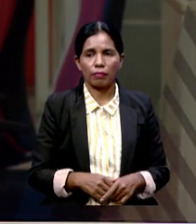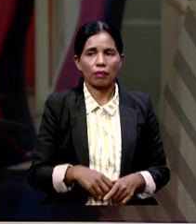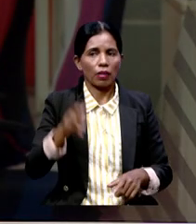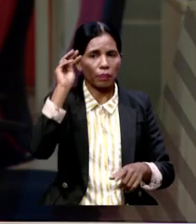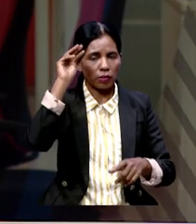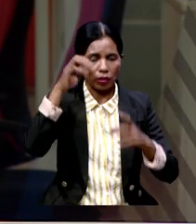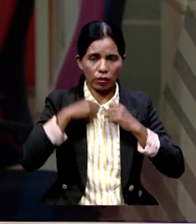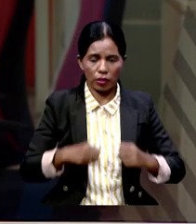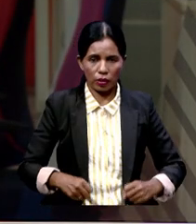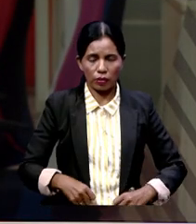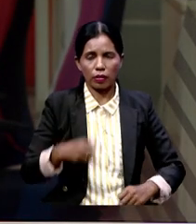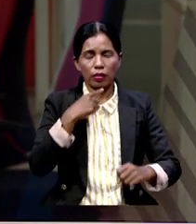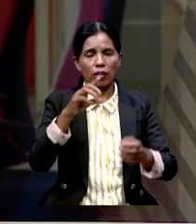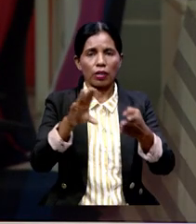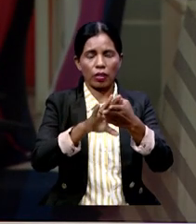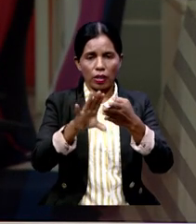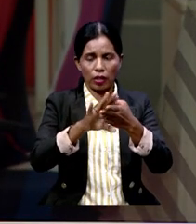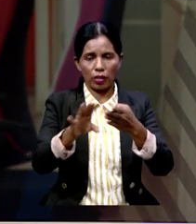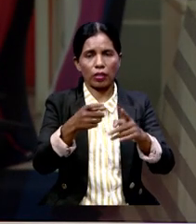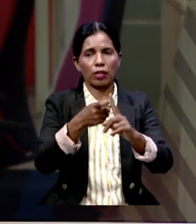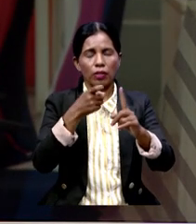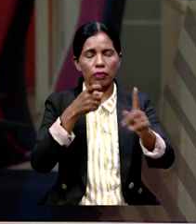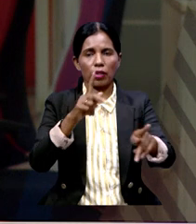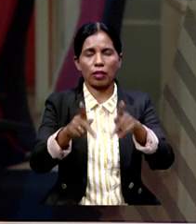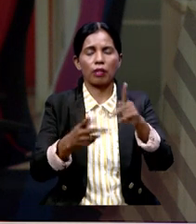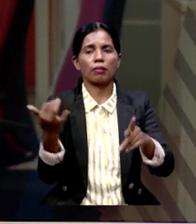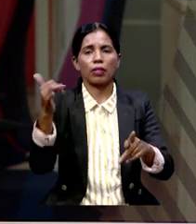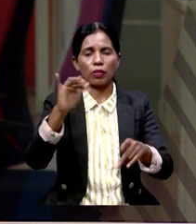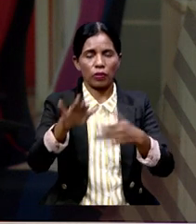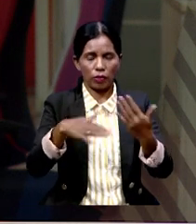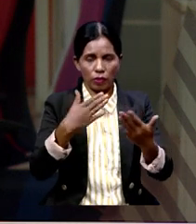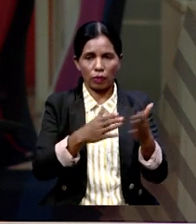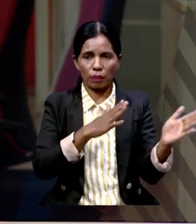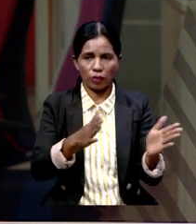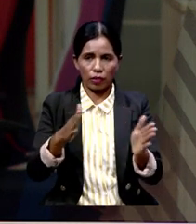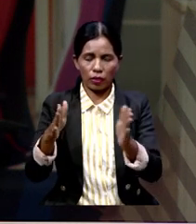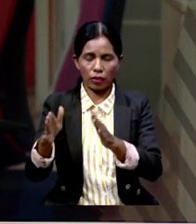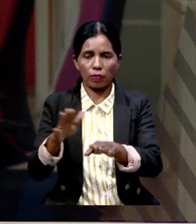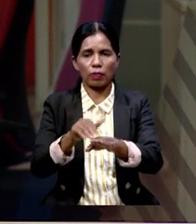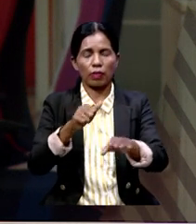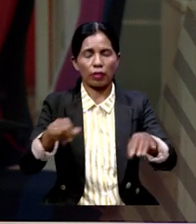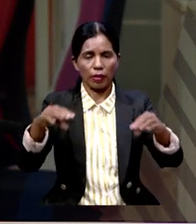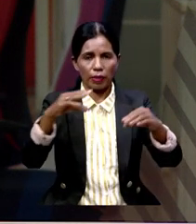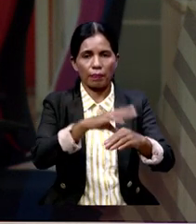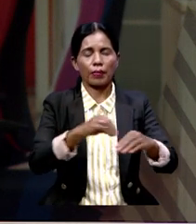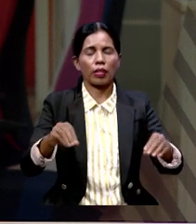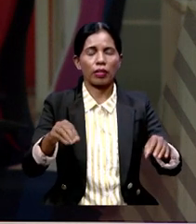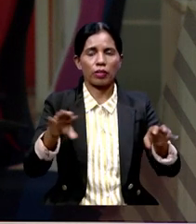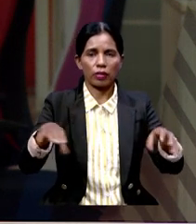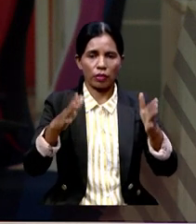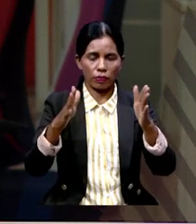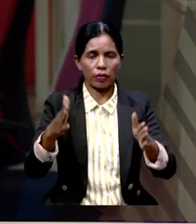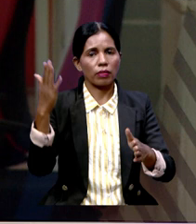Ministério da Saúde justifica a carta petição Rússia reclamante Sira com o processo recrutamento profissional Saúde e